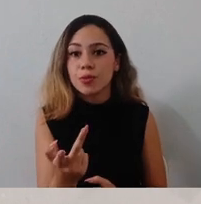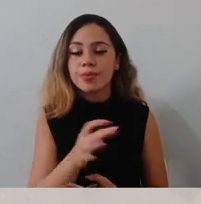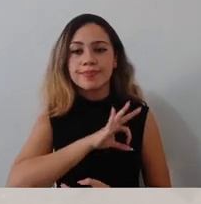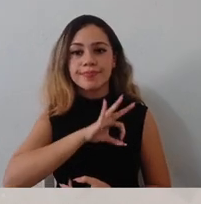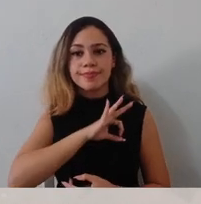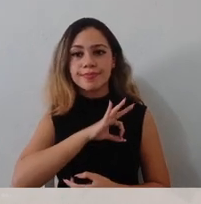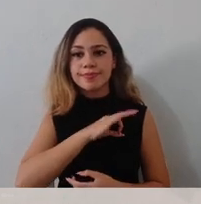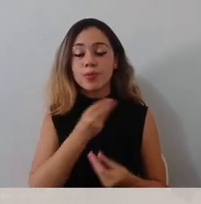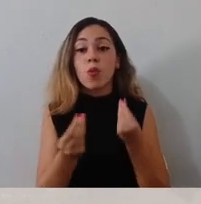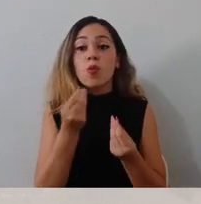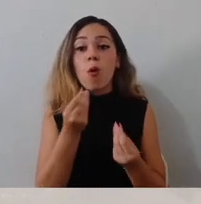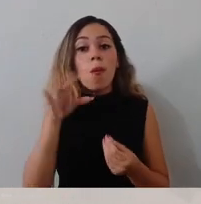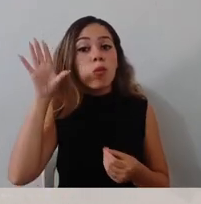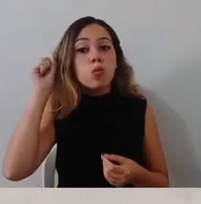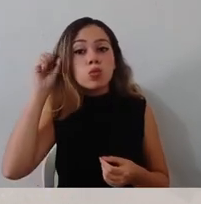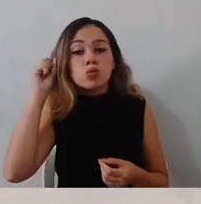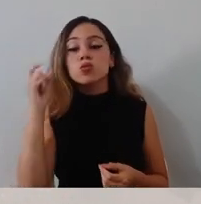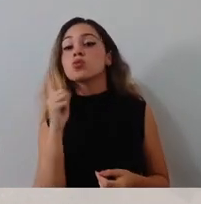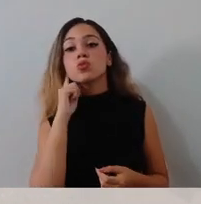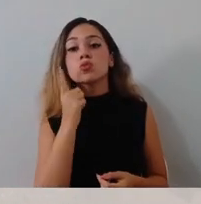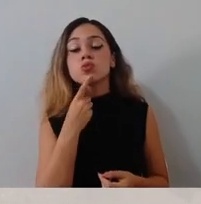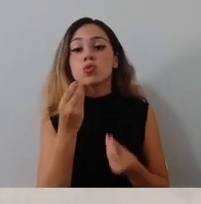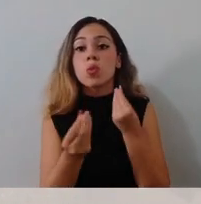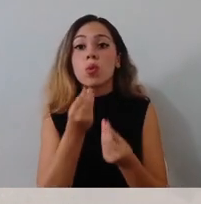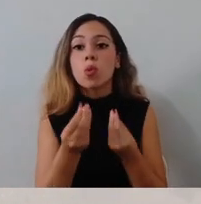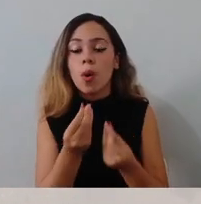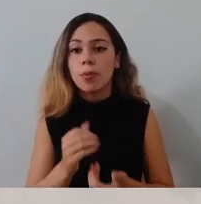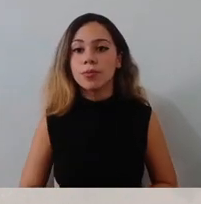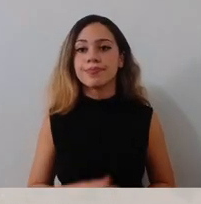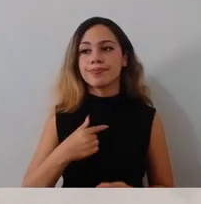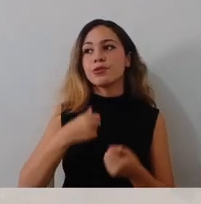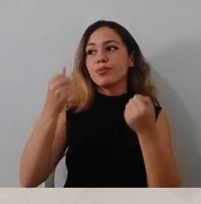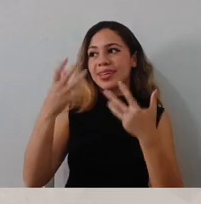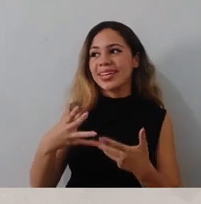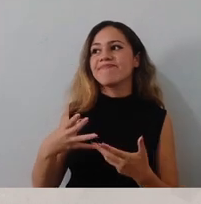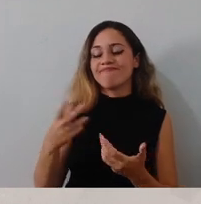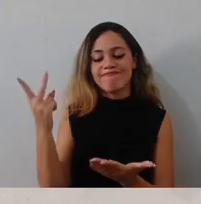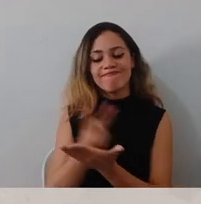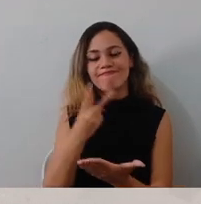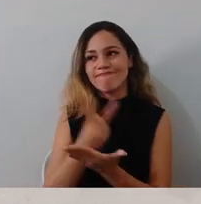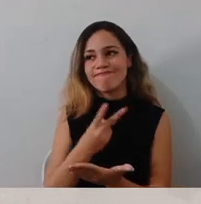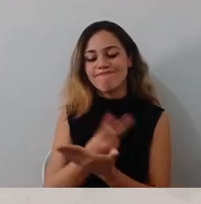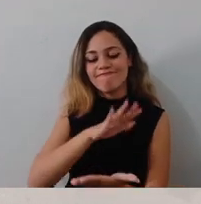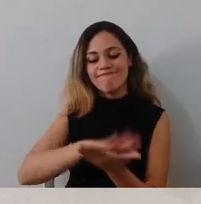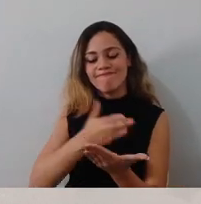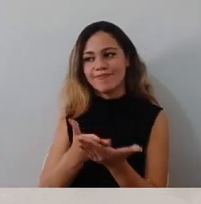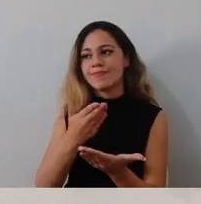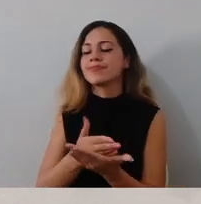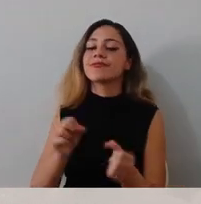na delegacia que ouve. Aí eu falei, senhores, foi erro da tradução. Inclusive,